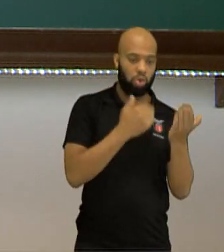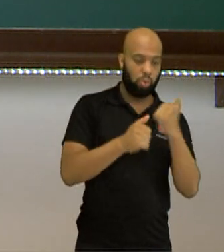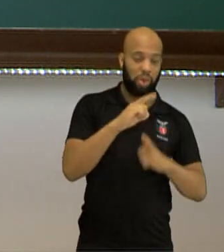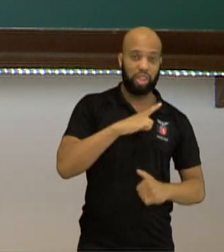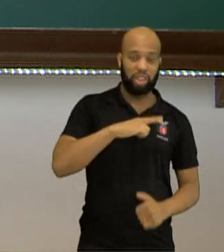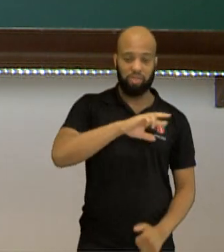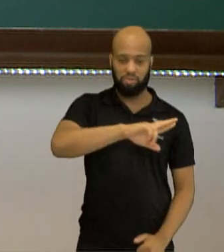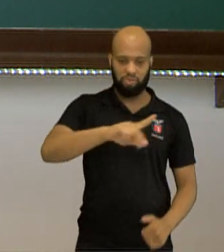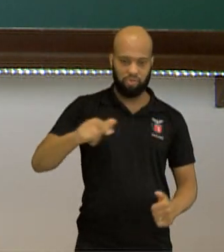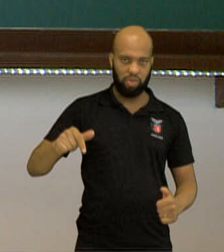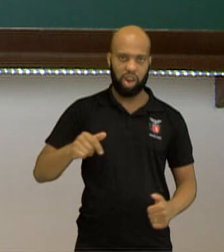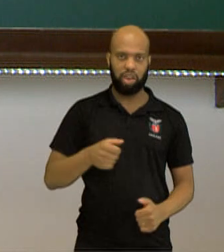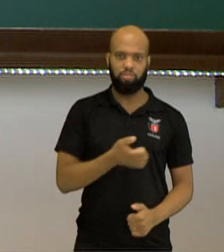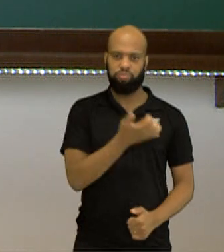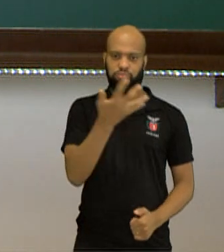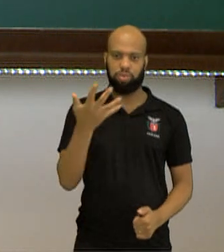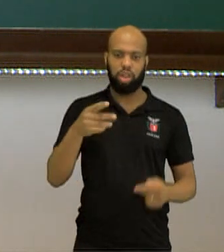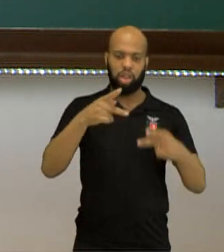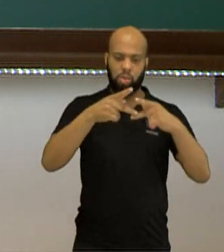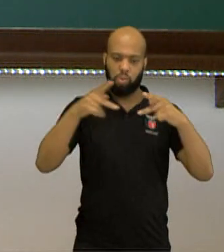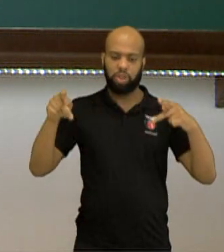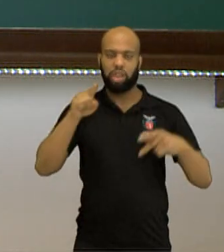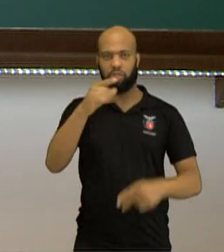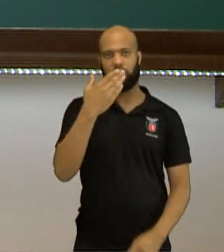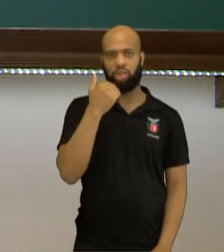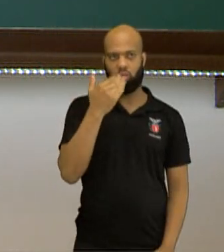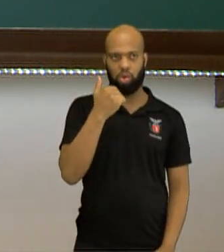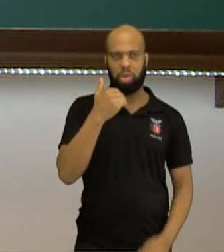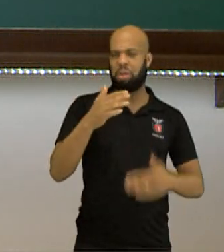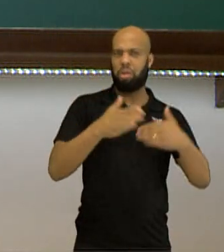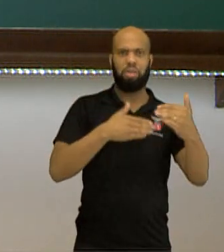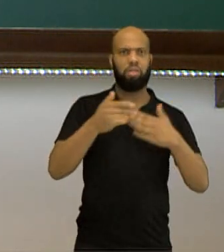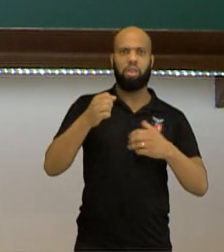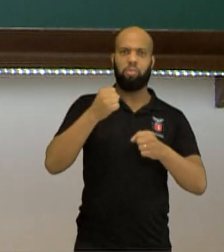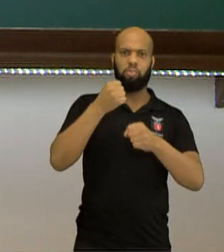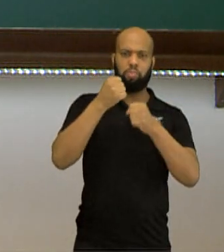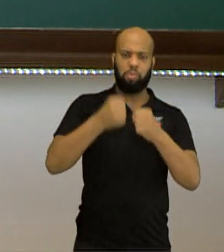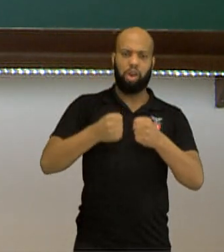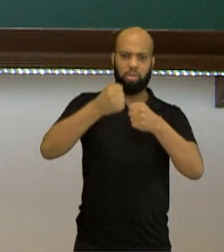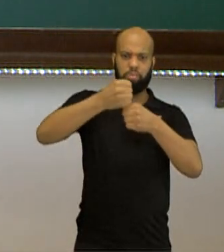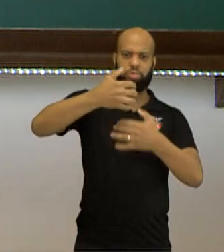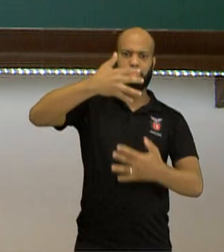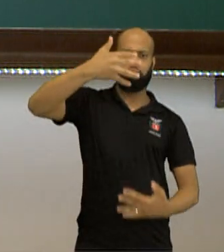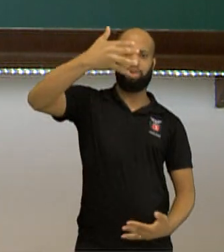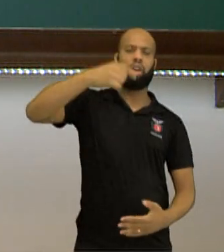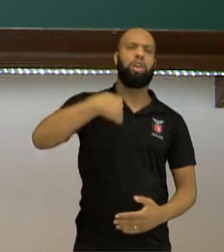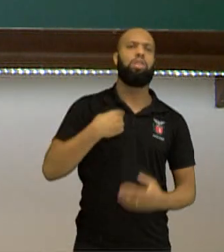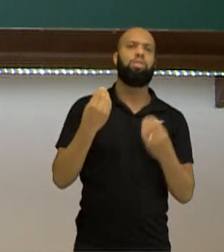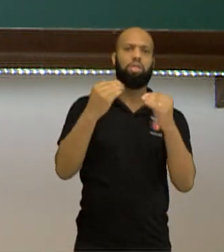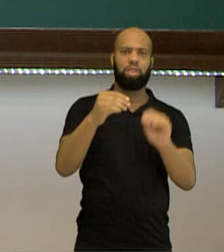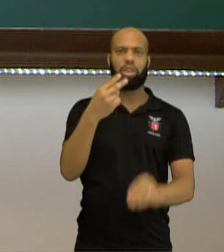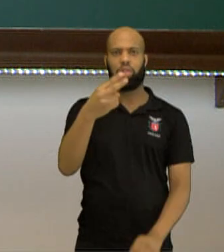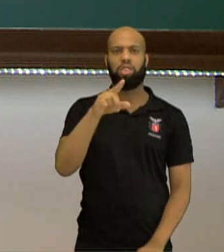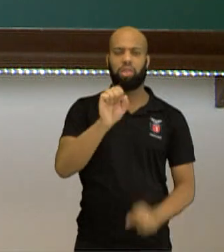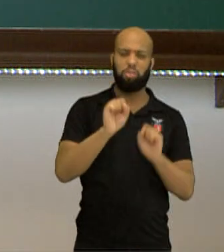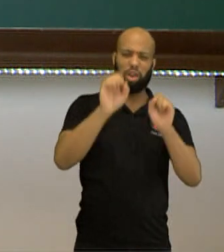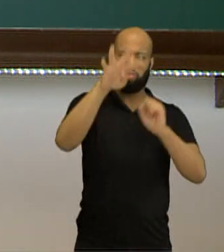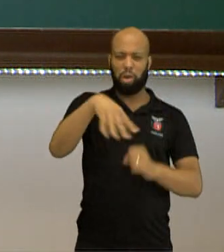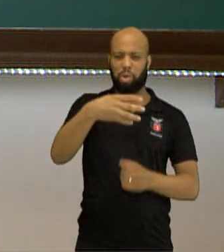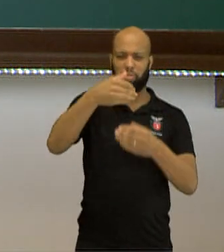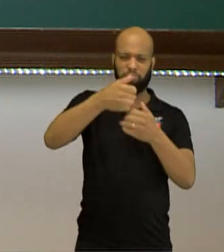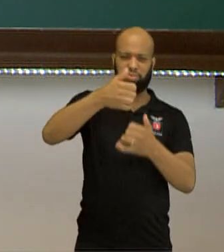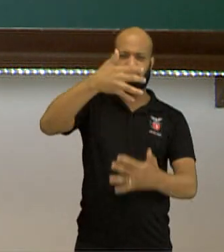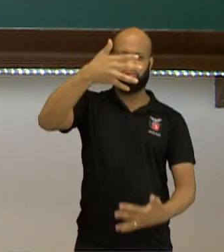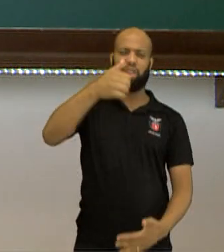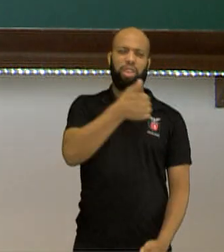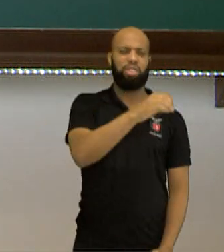você consome no seu dia a dia. Não tem limites para essa tabela. Aqui eu coloquei só 2 espacinhos, mas pode pôr 10, 15,